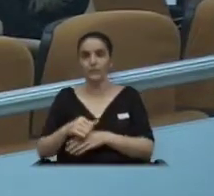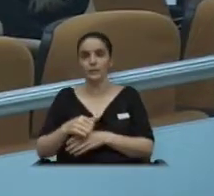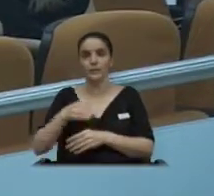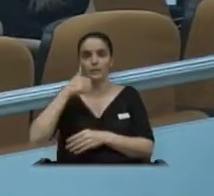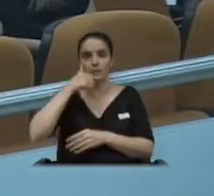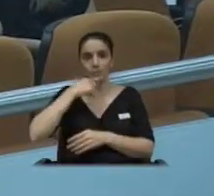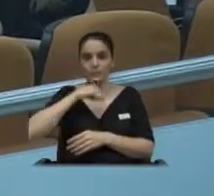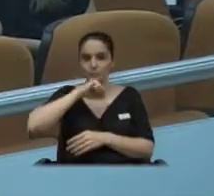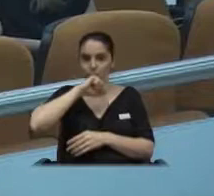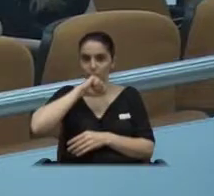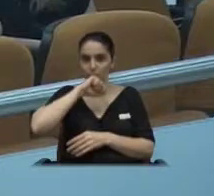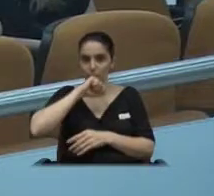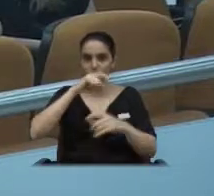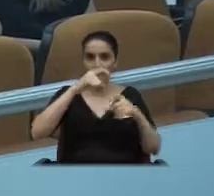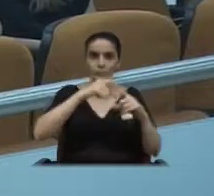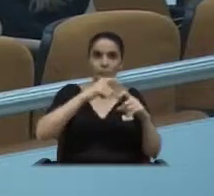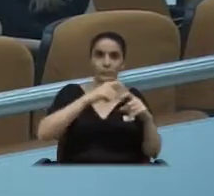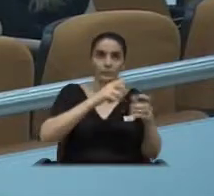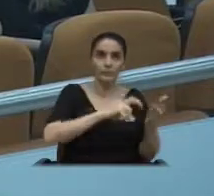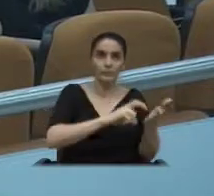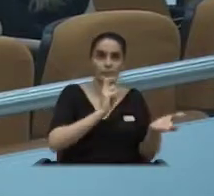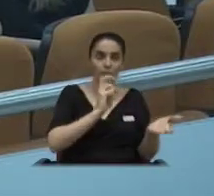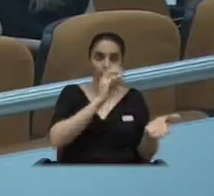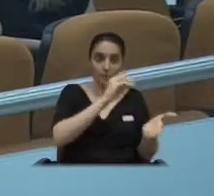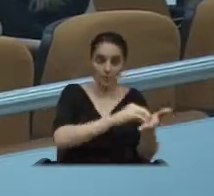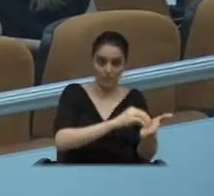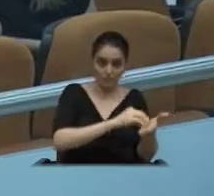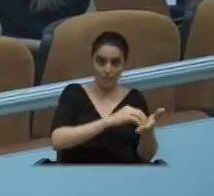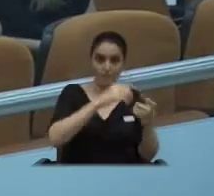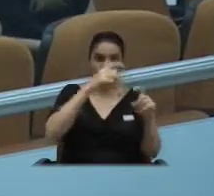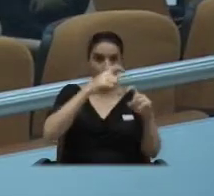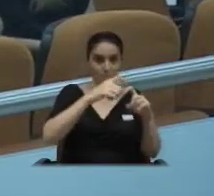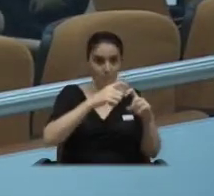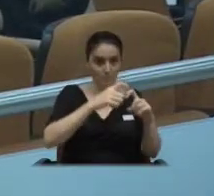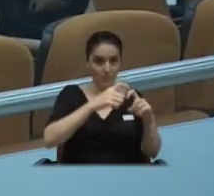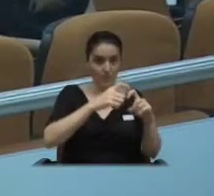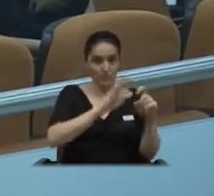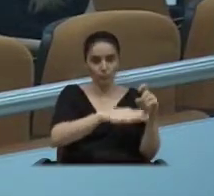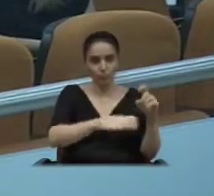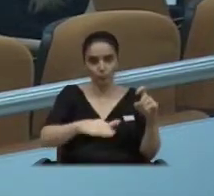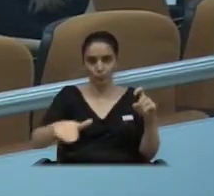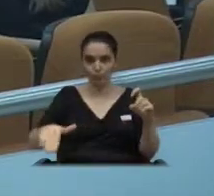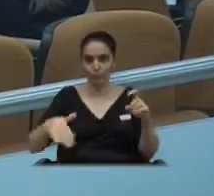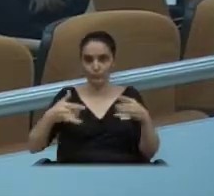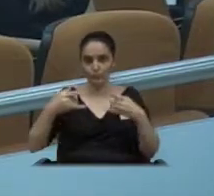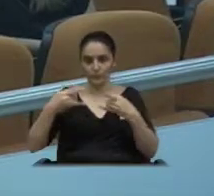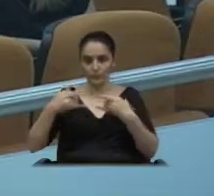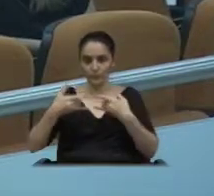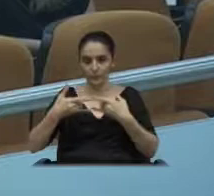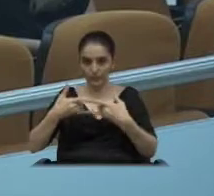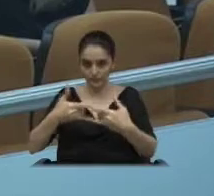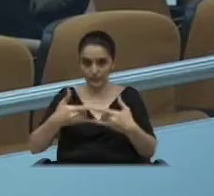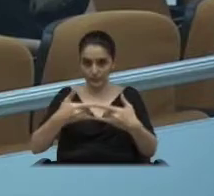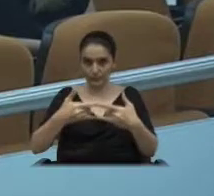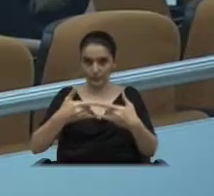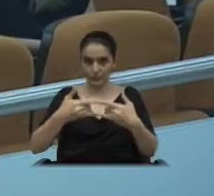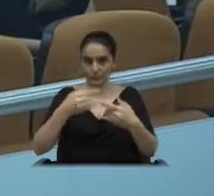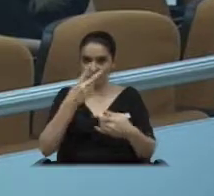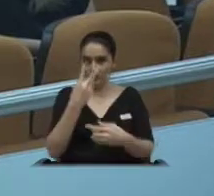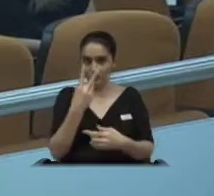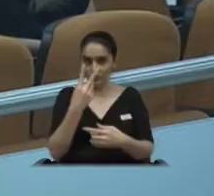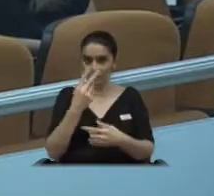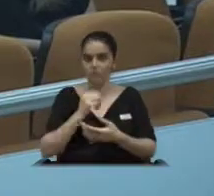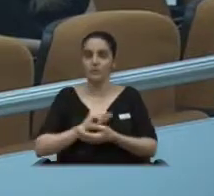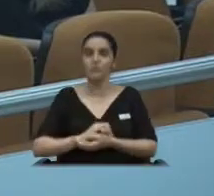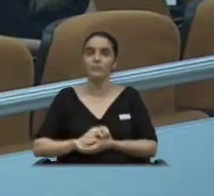manhã. Marcou o pediatra junto. Tinha 2 médicos pela manhã. Usou as 2 passagens e passou pela pele. O